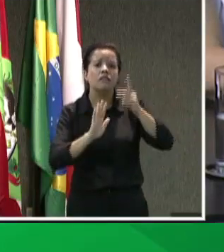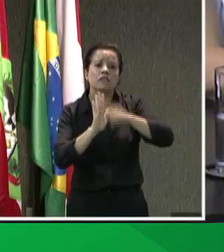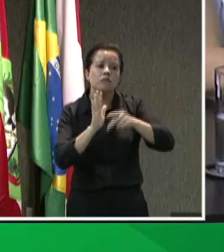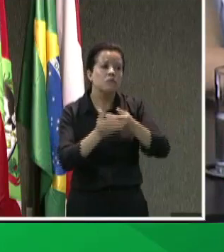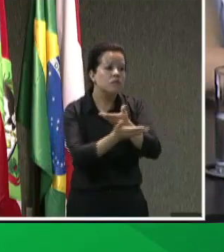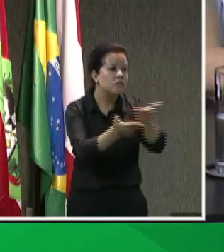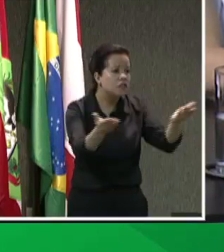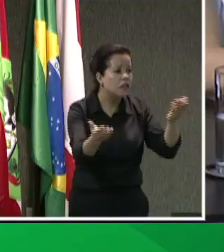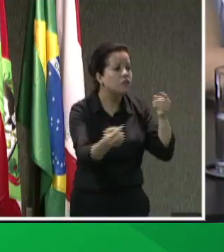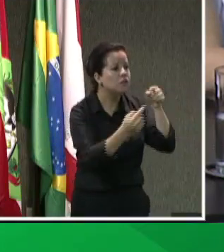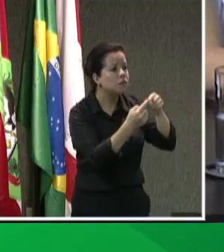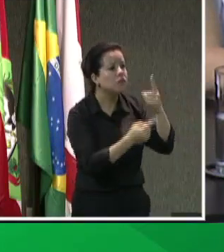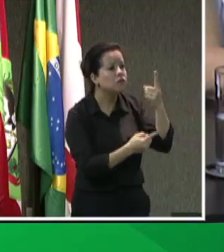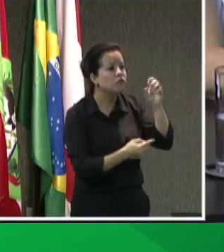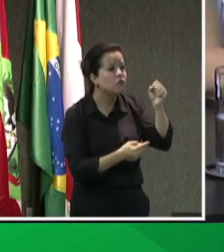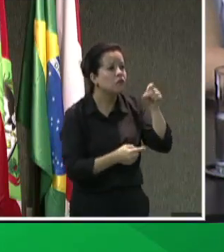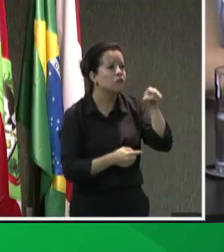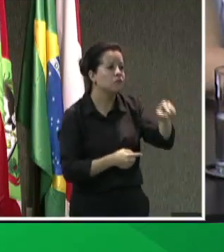18 mil surdos.